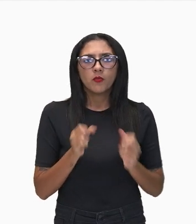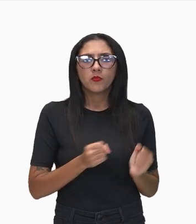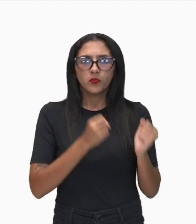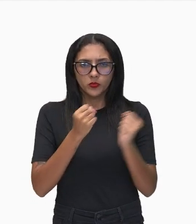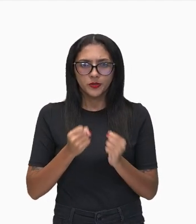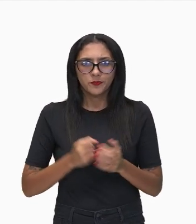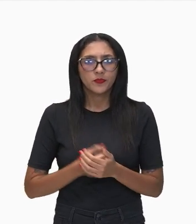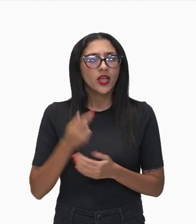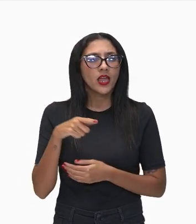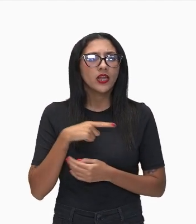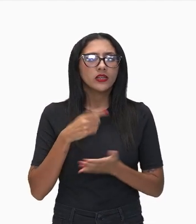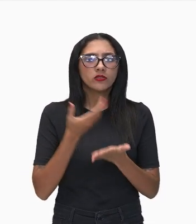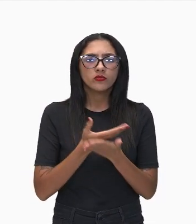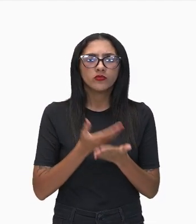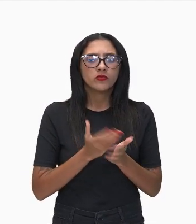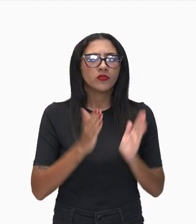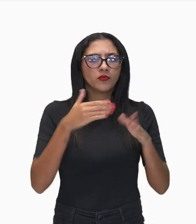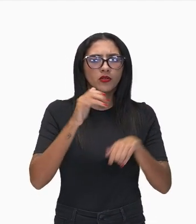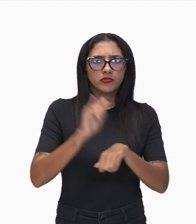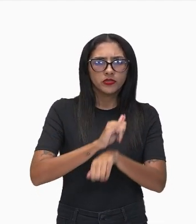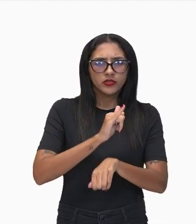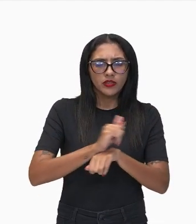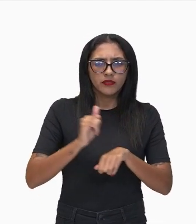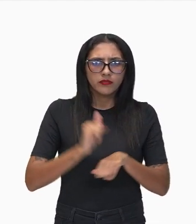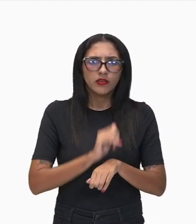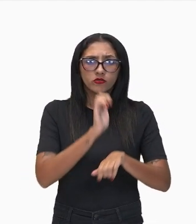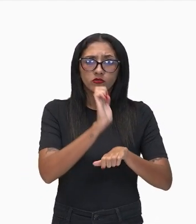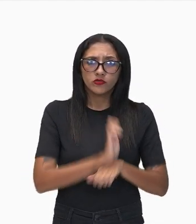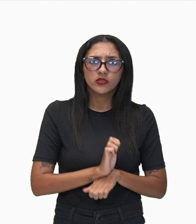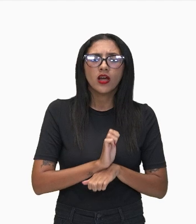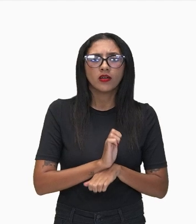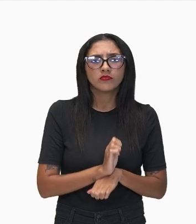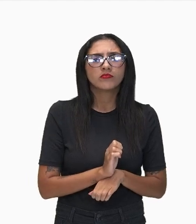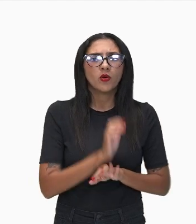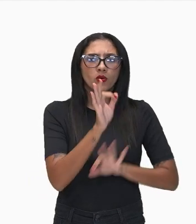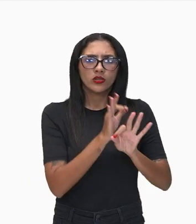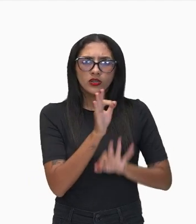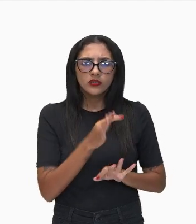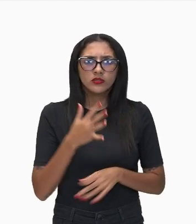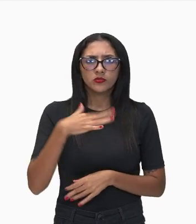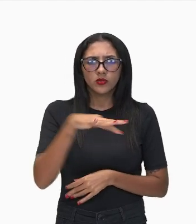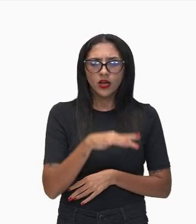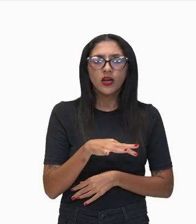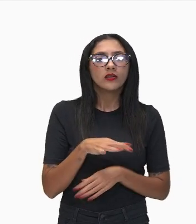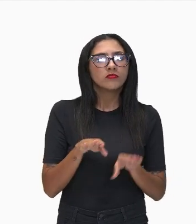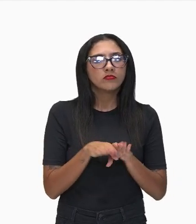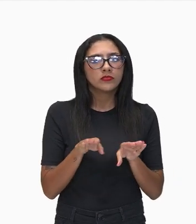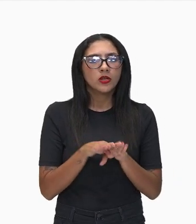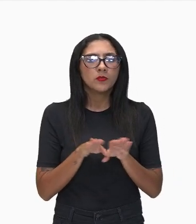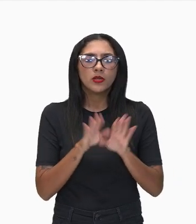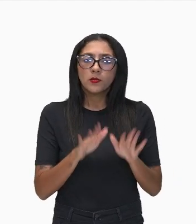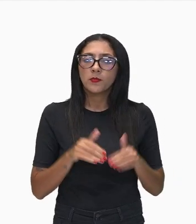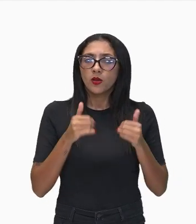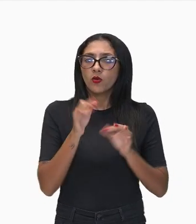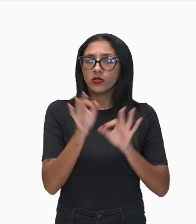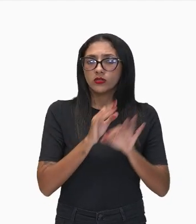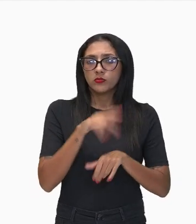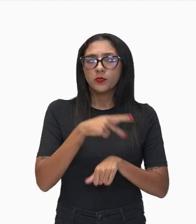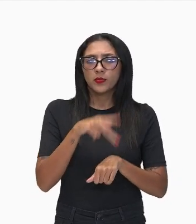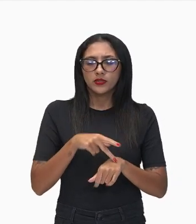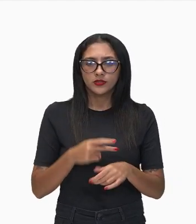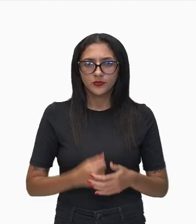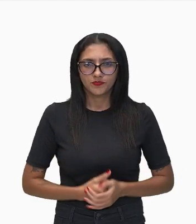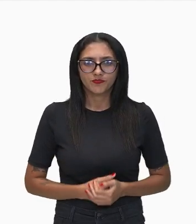estratégias do Estado para administrar seu território, visando a sua melhor inserção no plano internacional. Então, o conceito